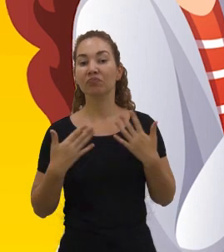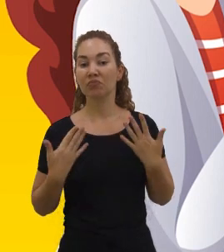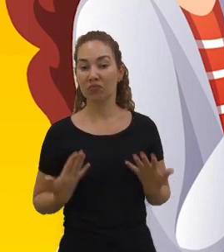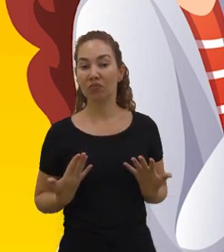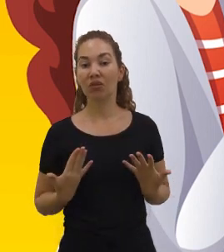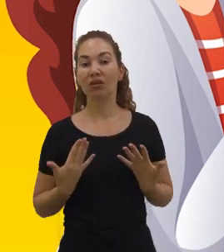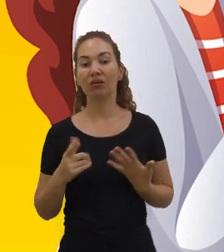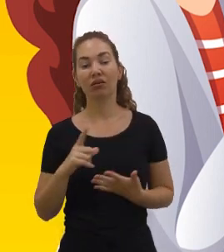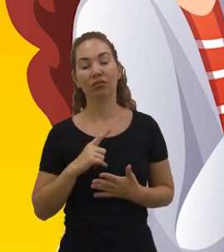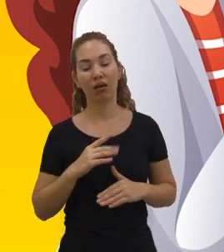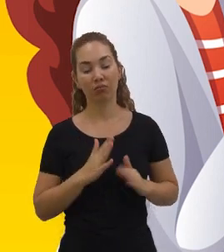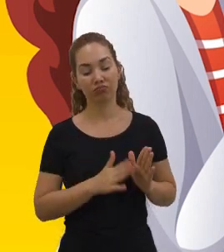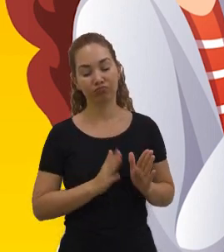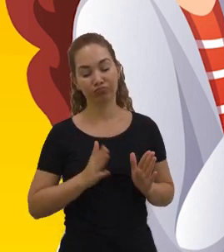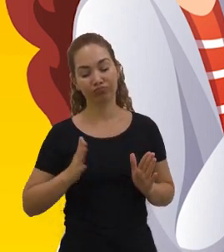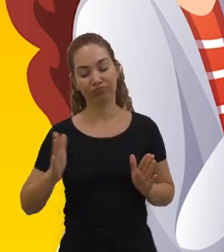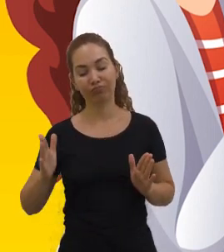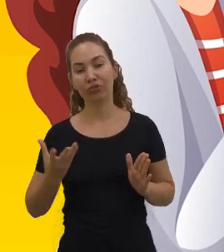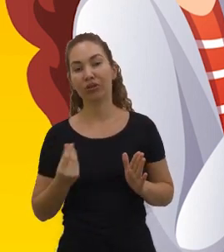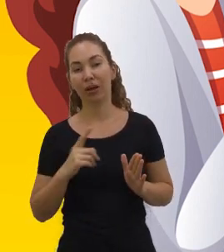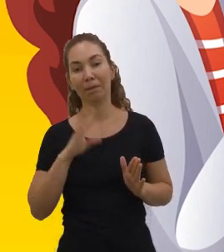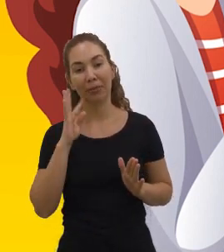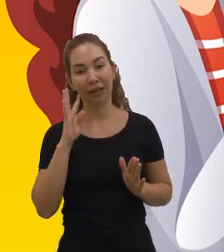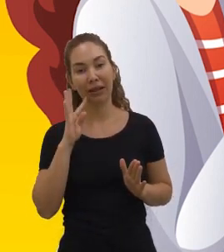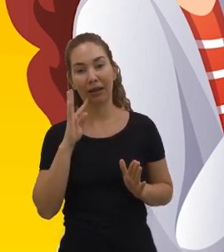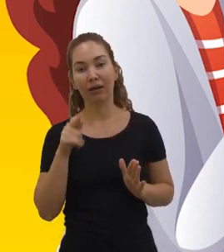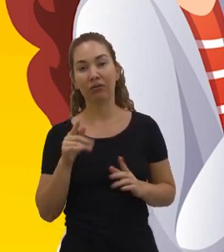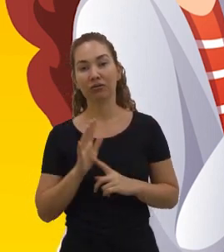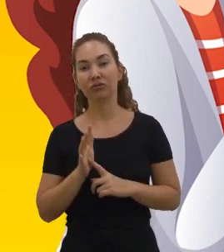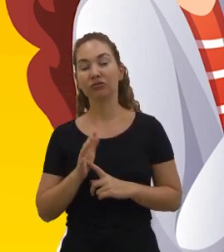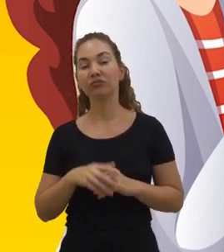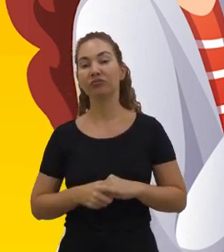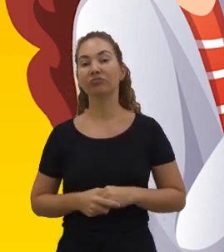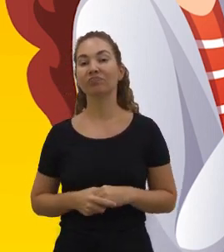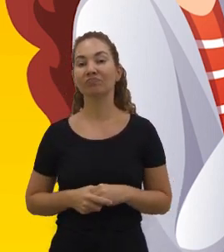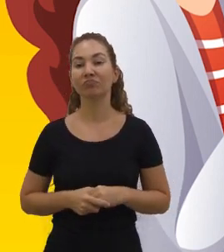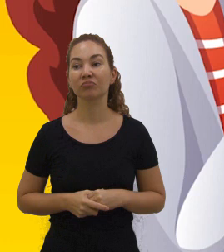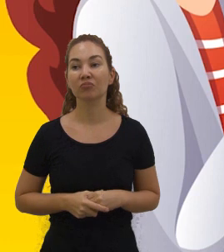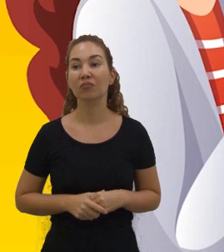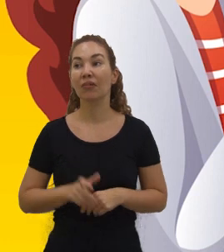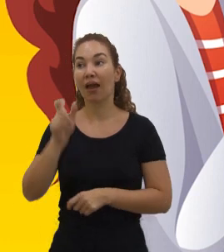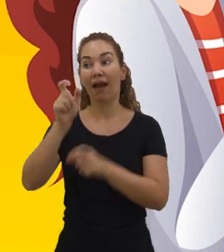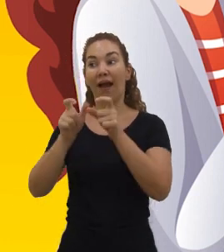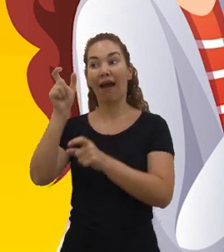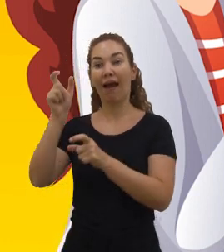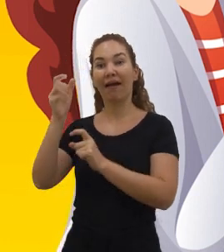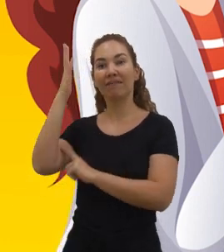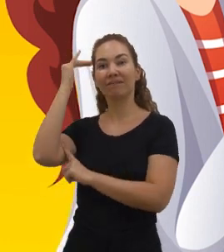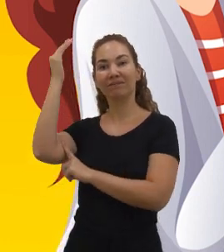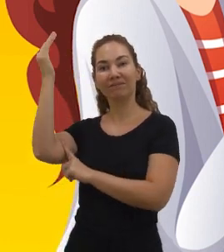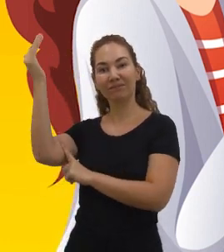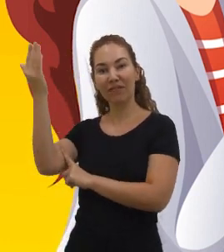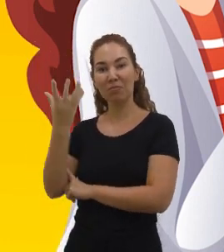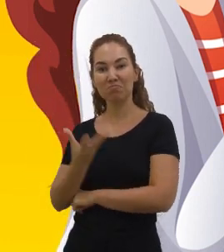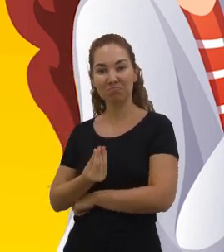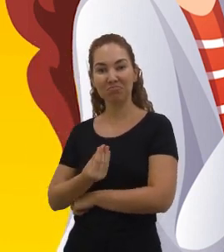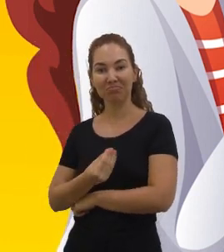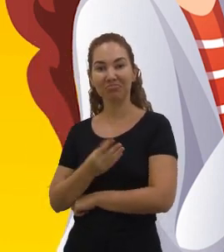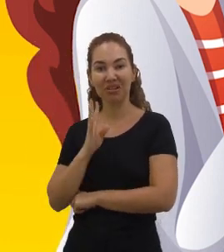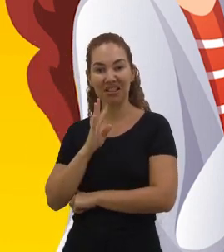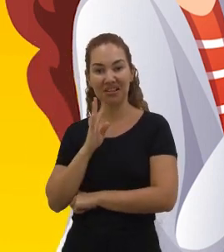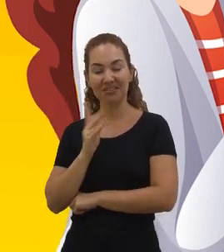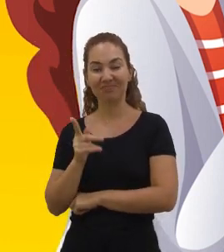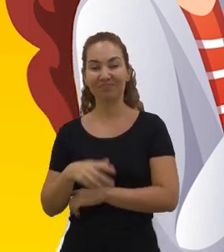passam por vários processos. Esses 2 filmes são bem legais. E são com uma atriz super famosa. Normalmente, quando tem atriz famosa, o filme é bem